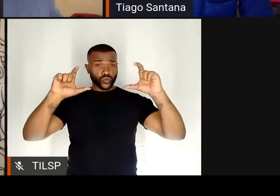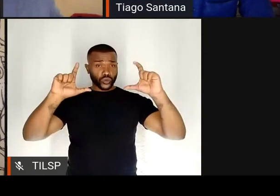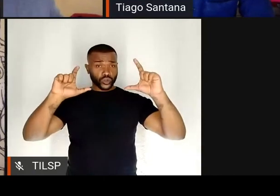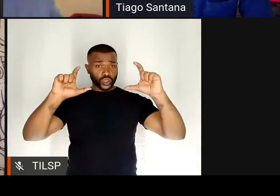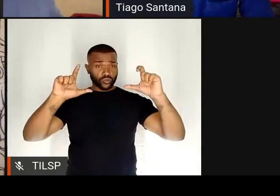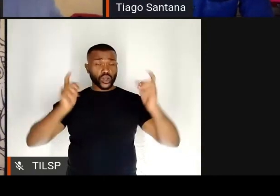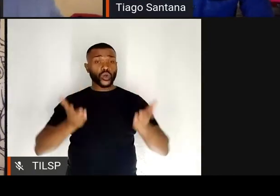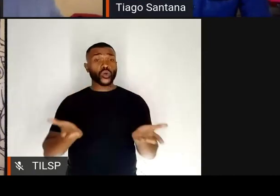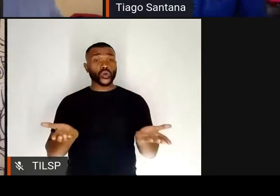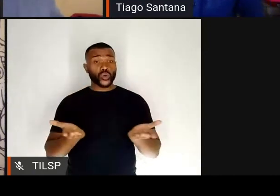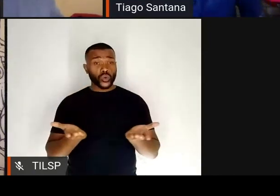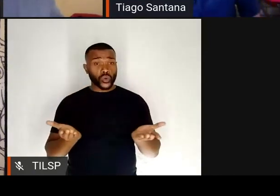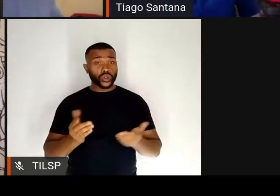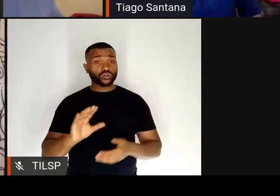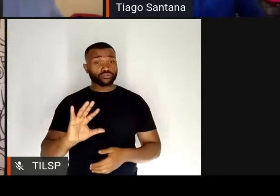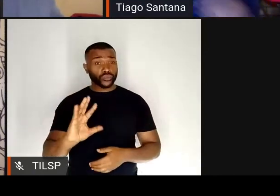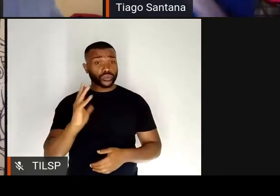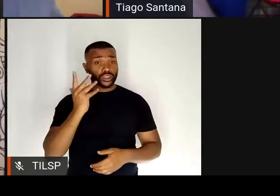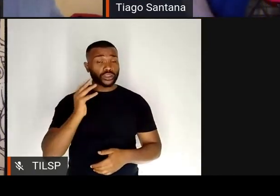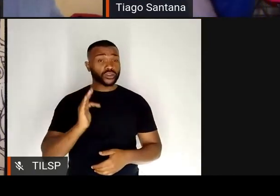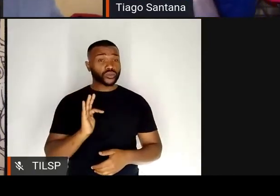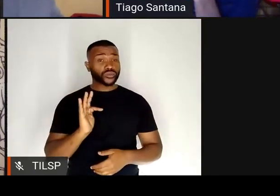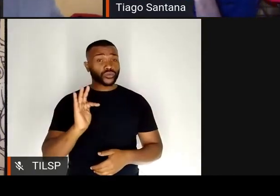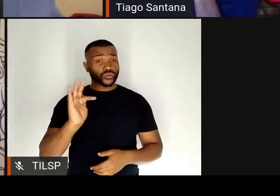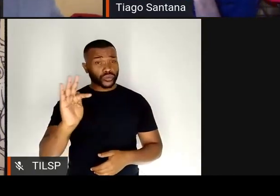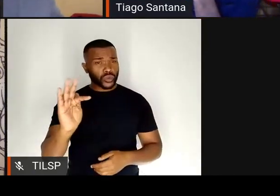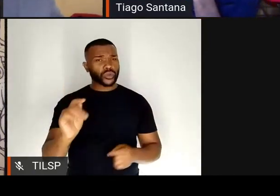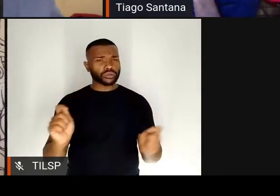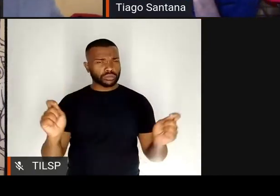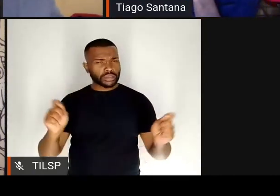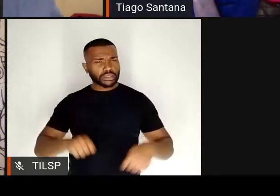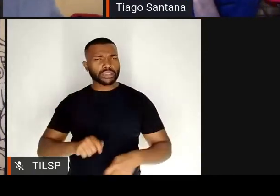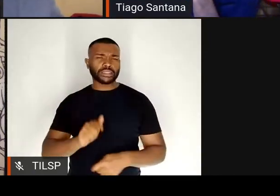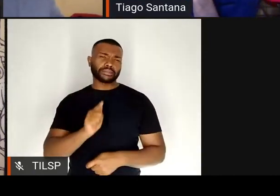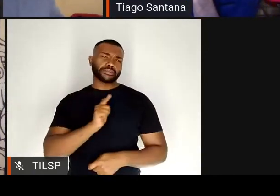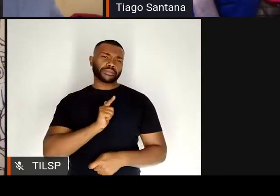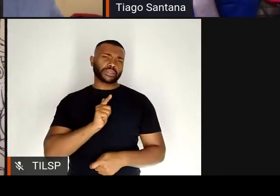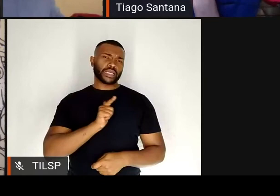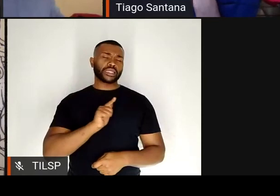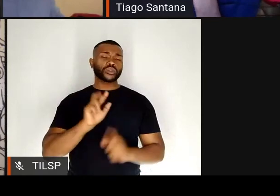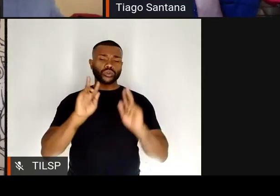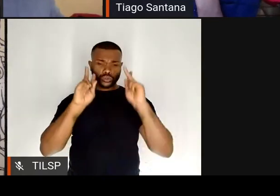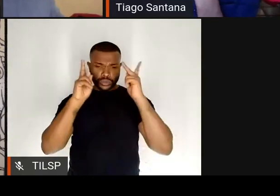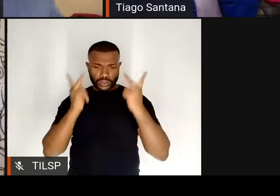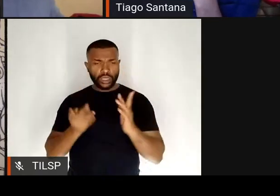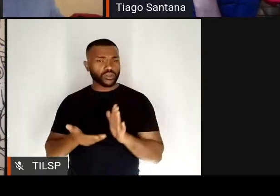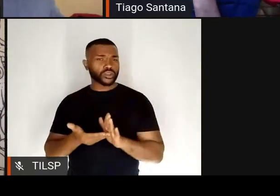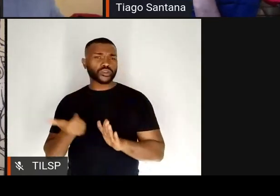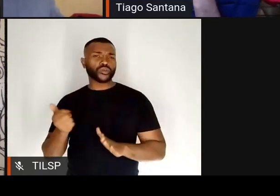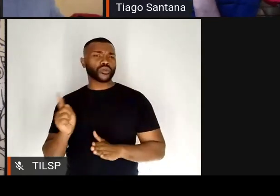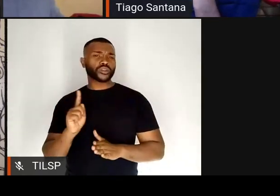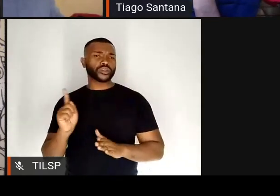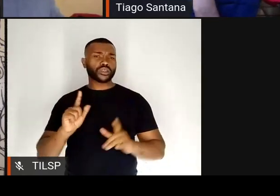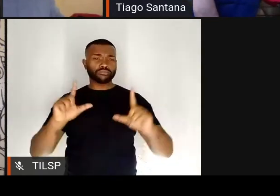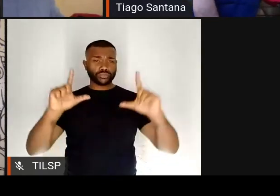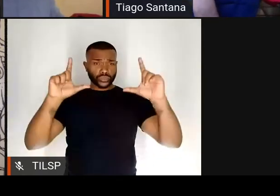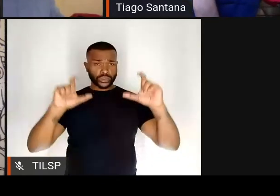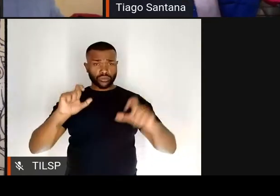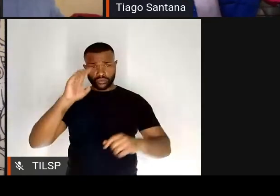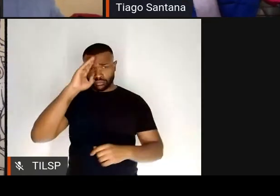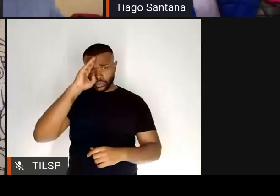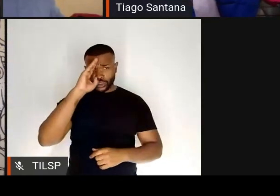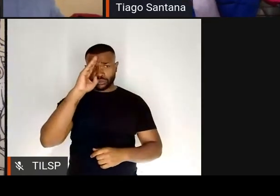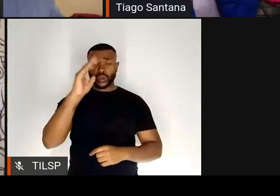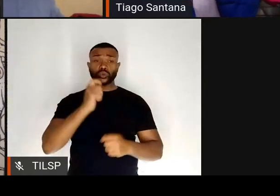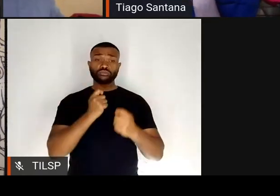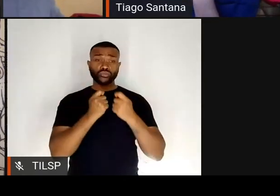é realizada, mas em futuro breve será mais presente, não irá desumanizar o fazer fotográfico, principalmente no